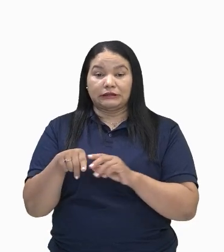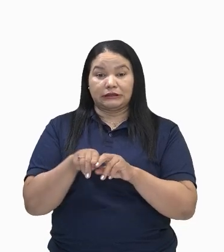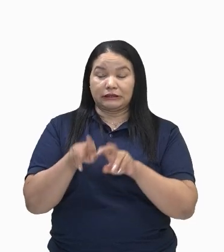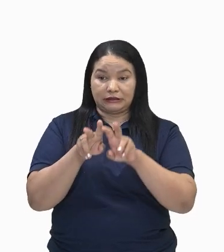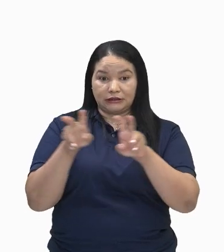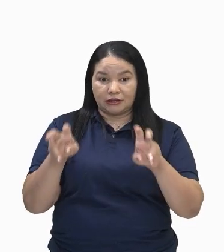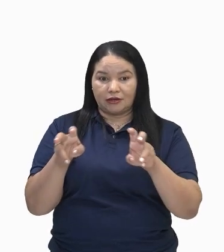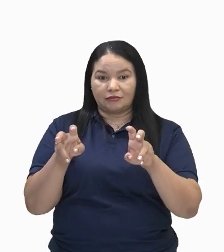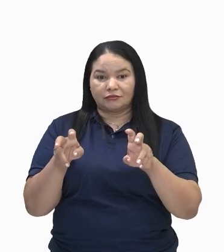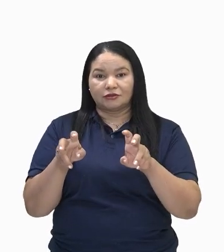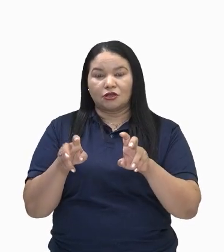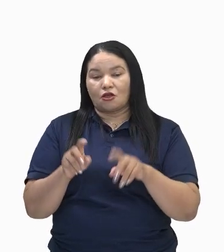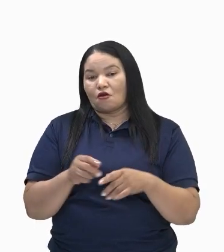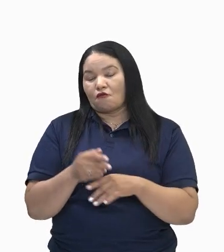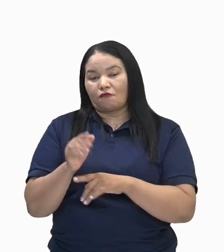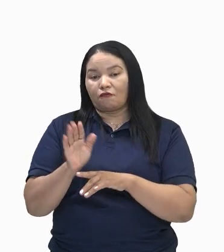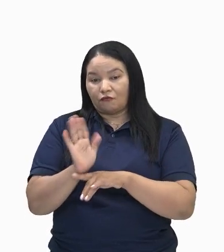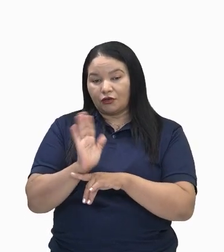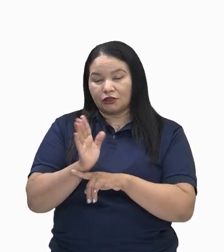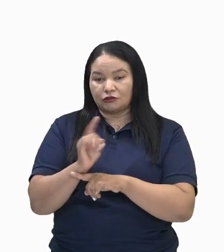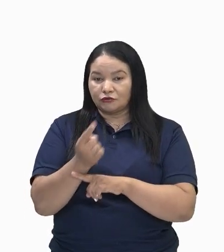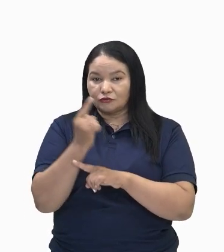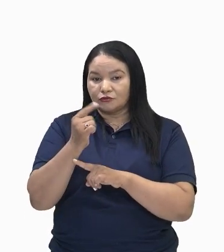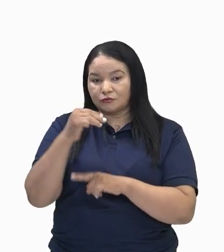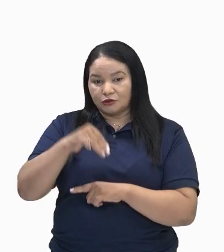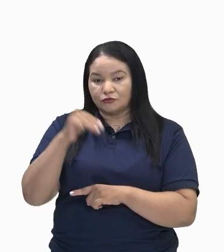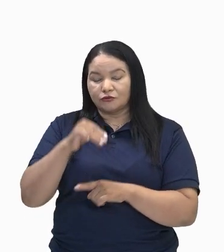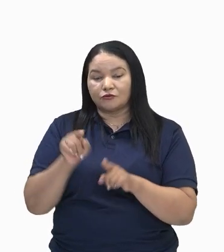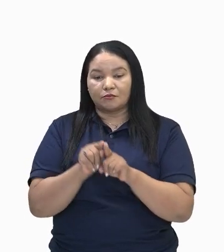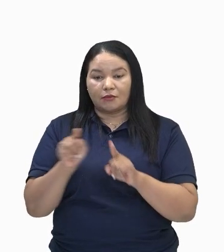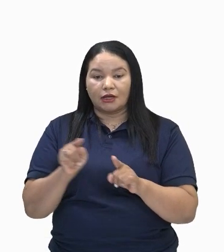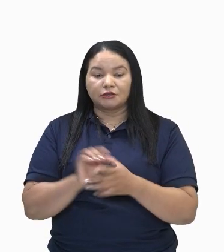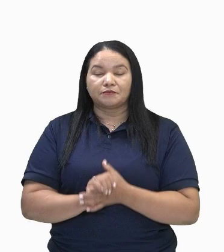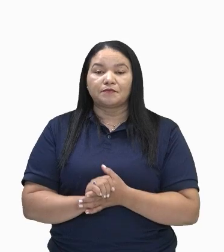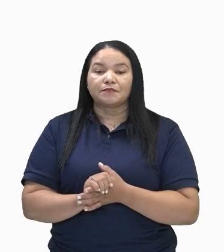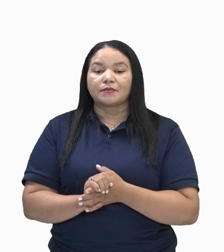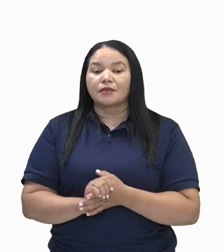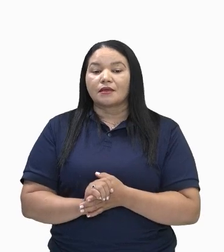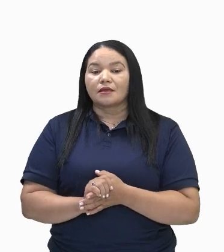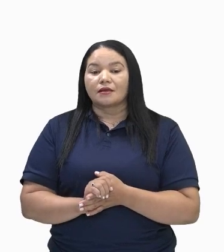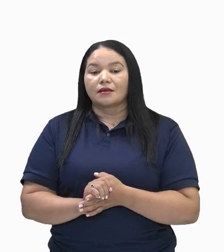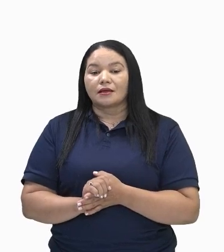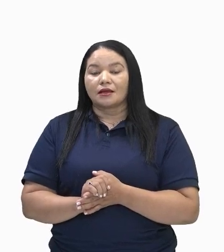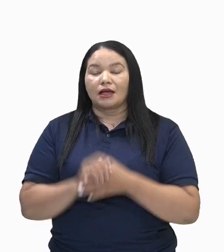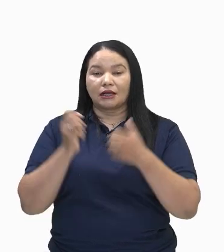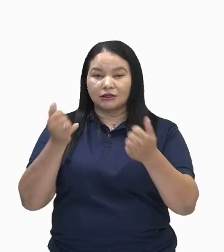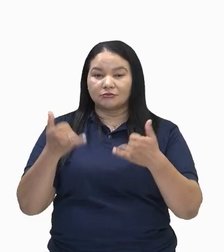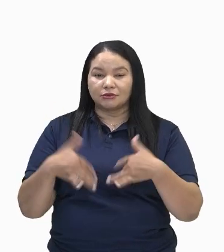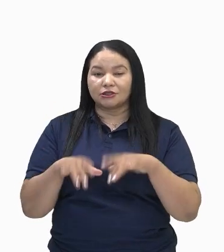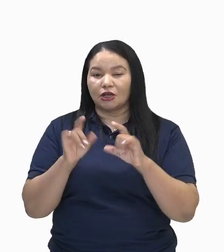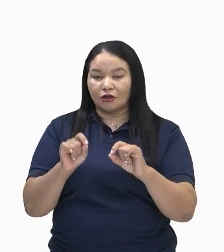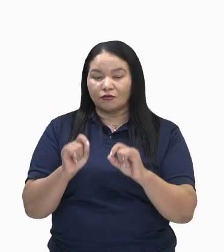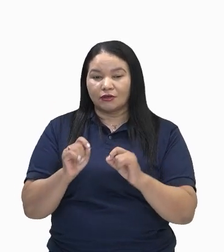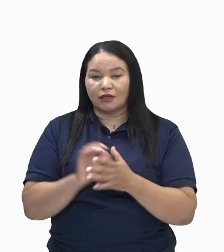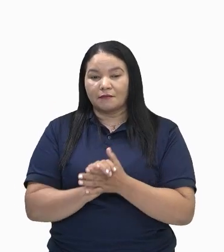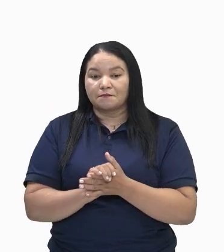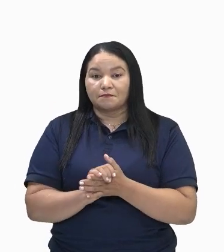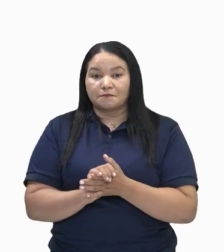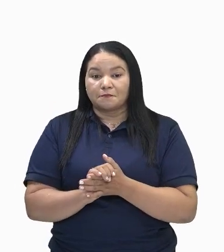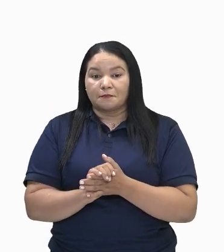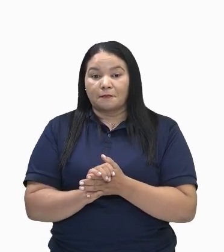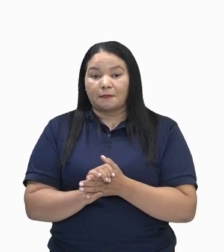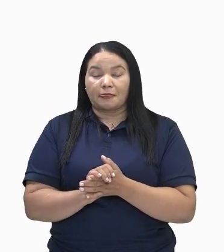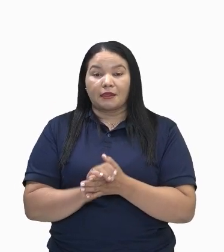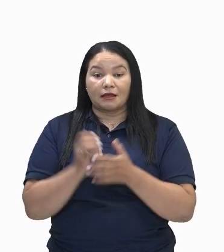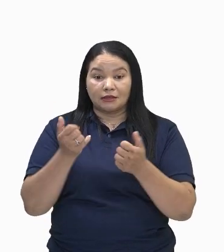um único minuto, então isso não seria possível, mas o fato de tratar o tema de uma certa superficialidade